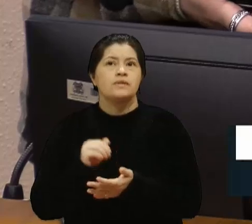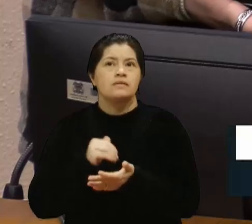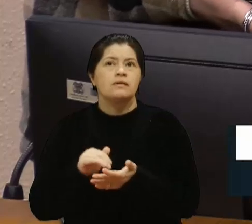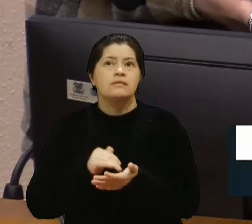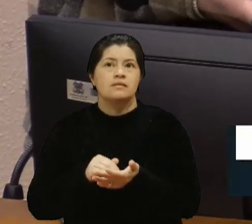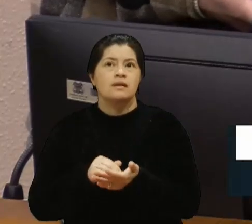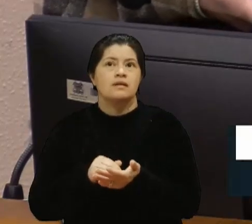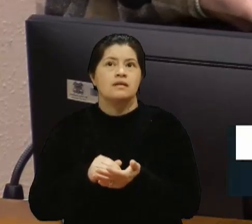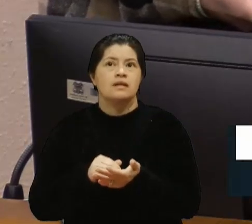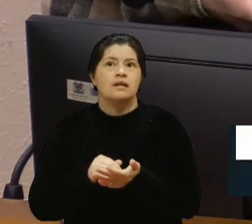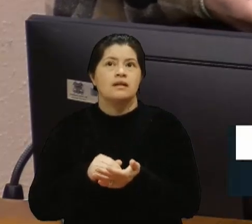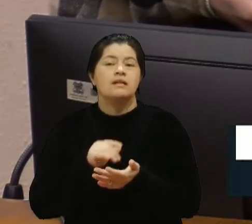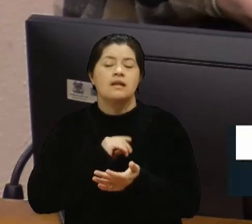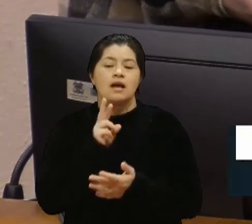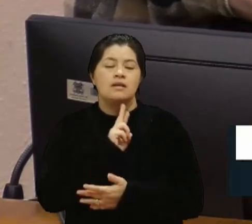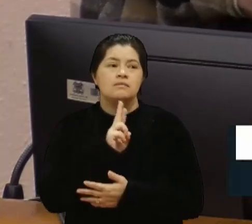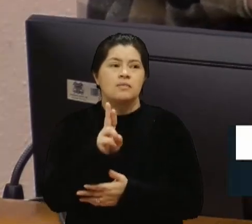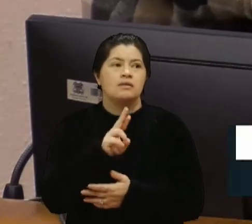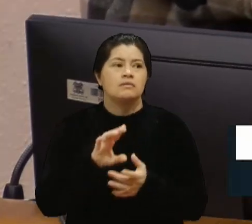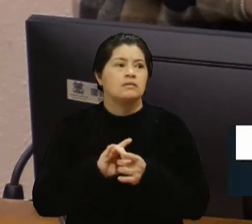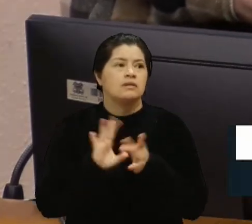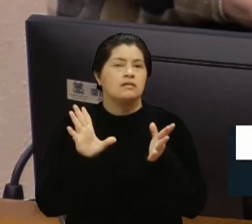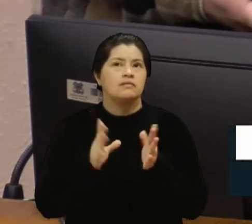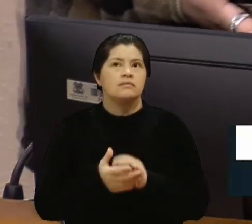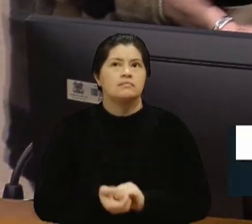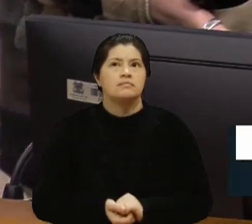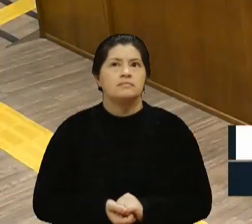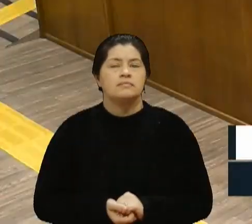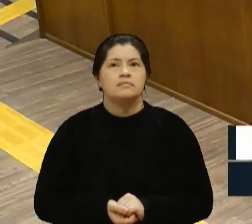tempo indeterminado para as respostas.